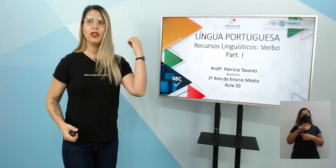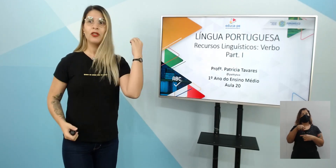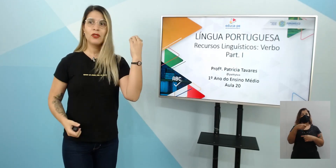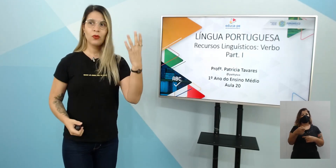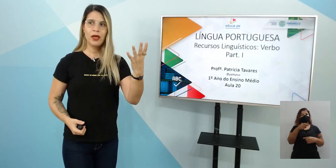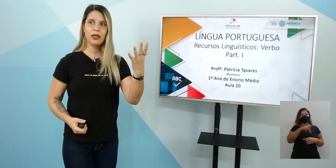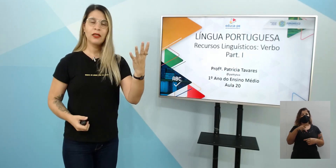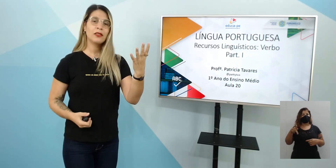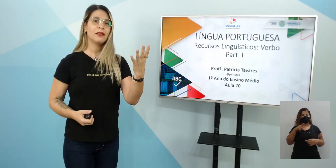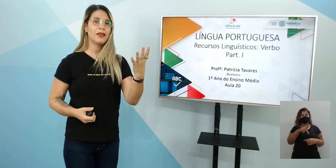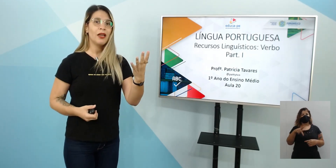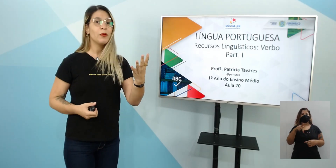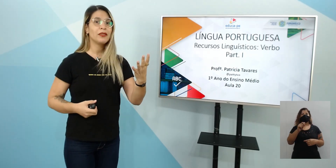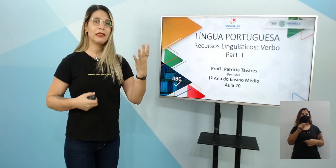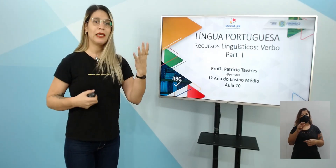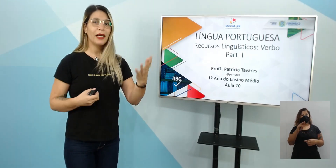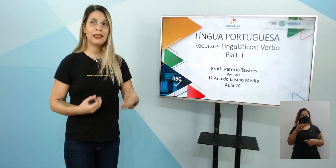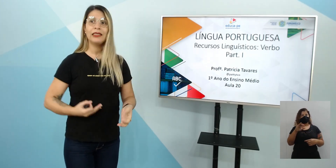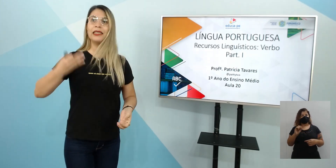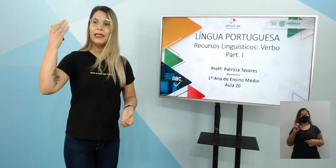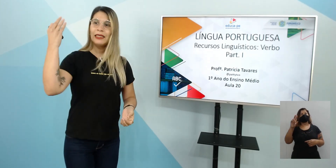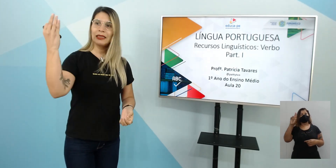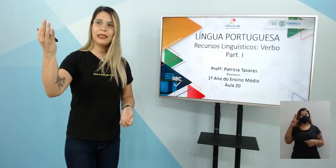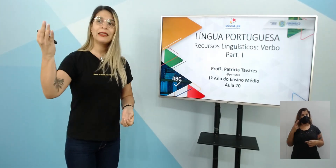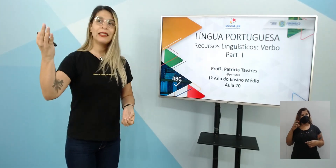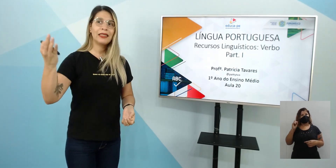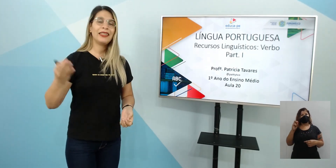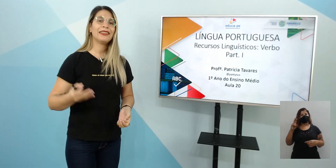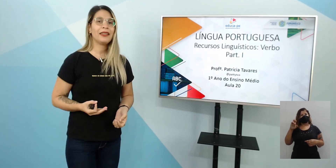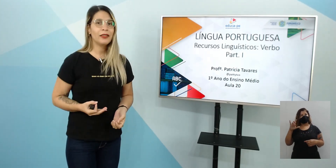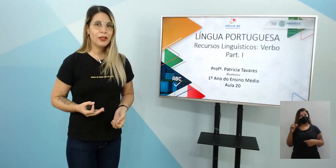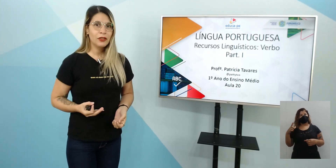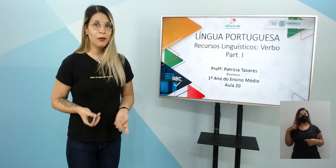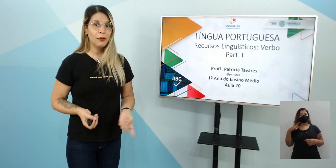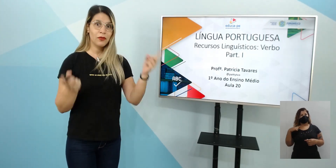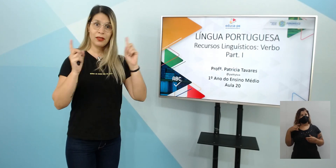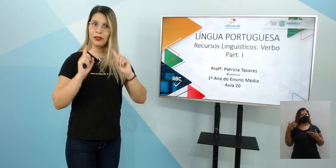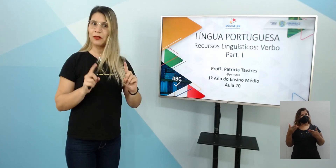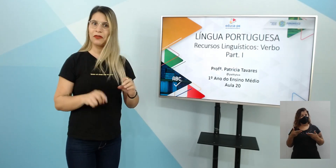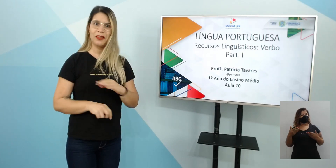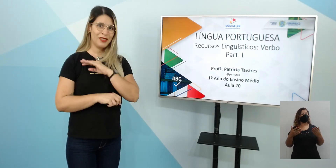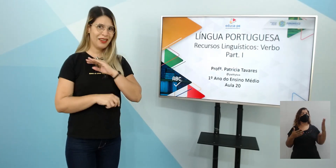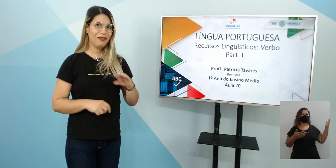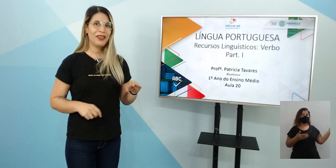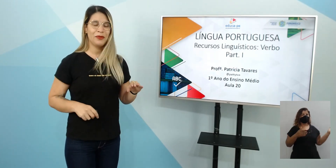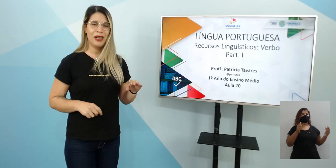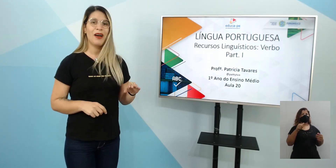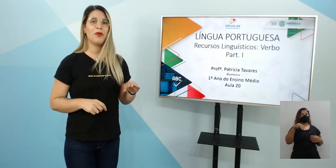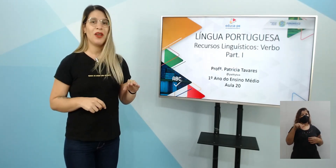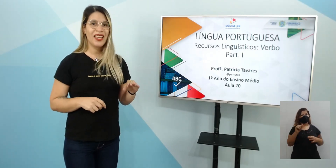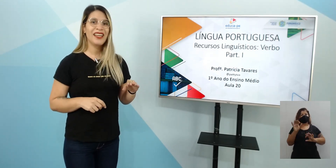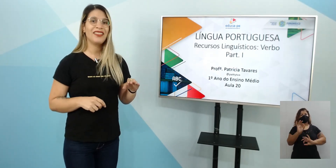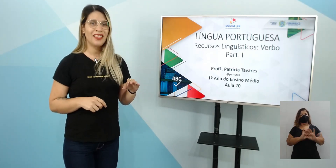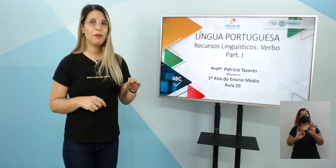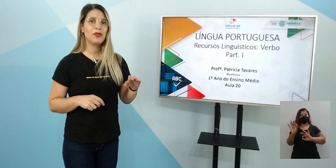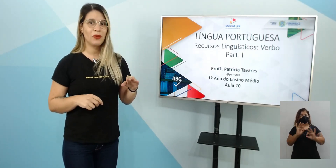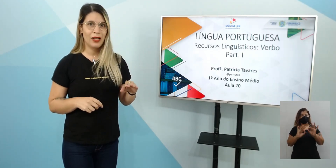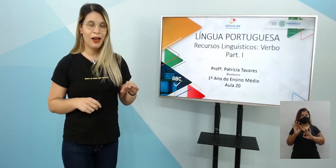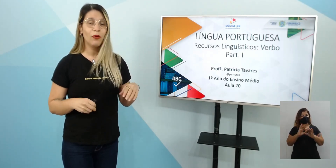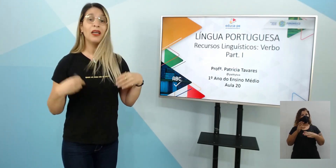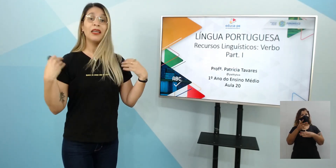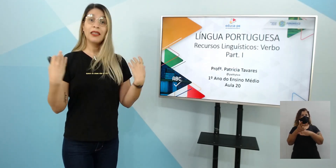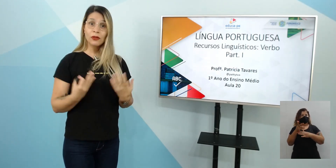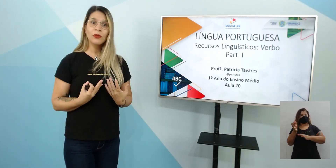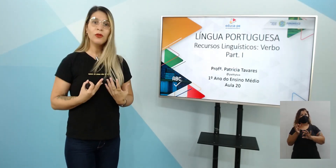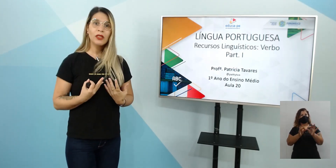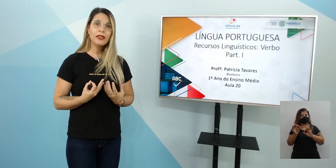Tavares, Sueli, nossa intérprete, tá aí, Aninha tá aqui atrás das câmeras, vocês não veem, mas ela faz um trabalho